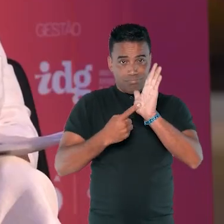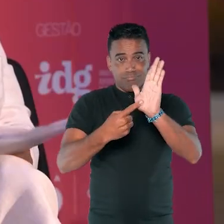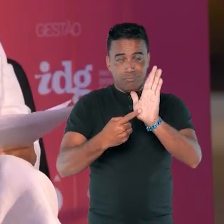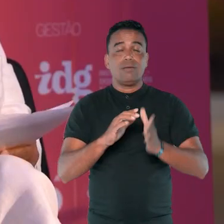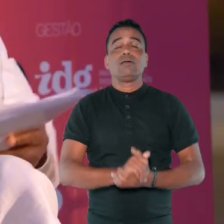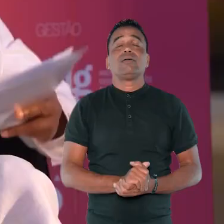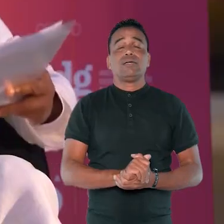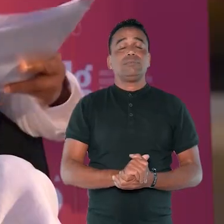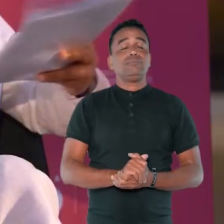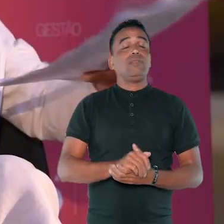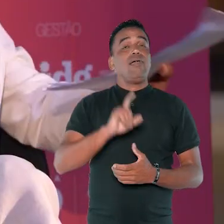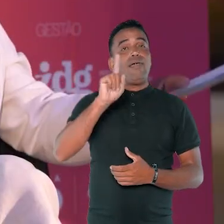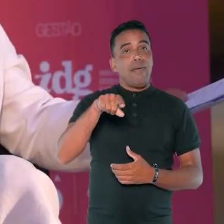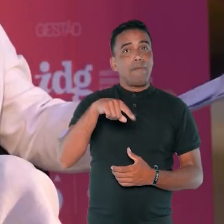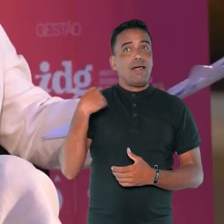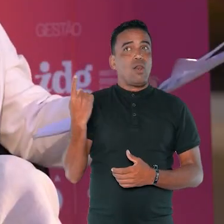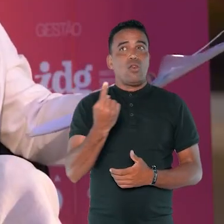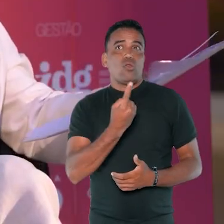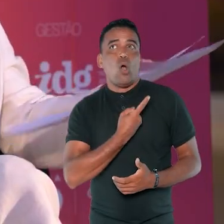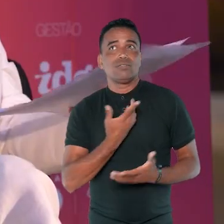são para nos